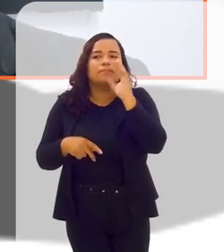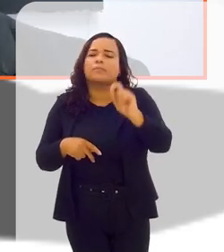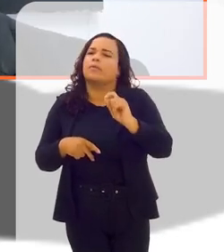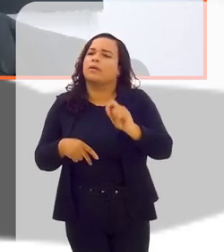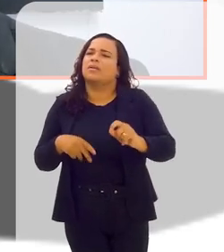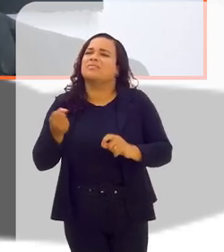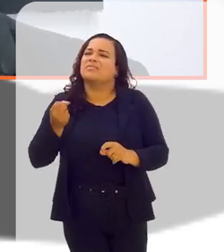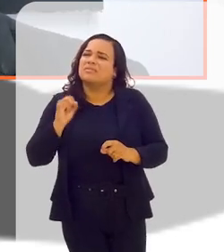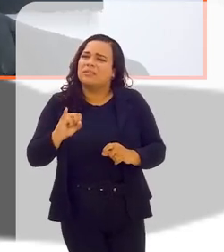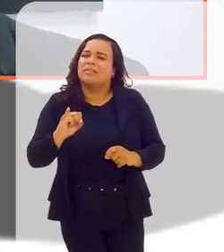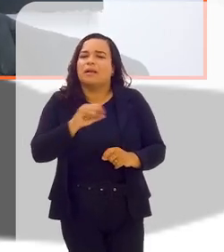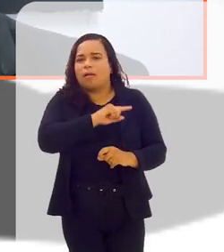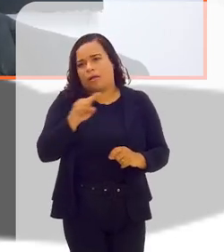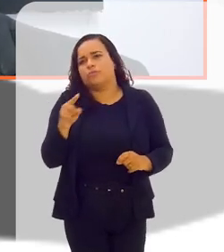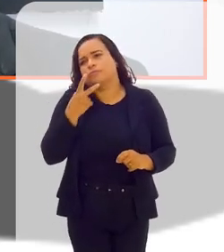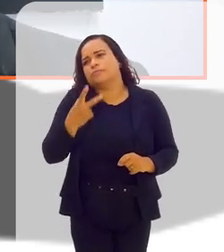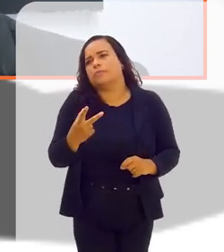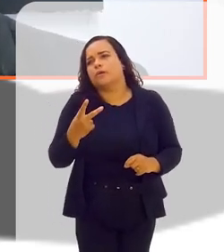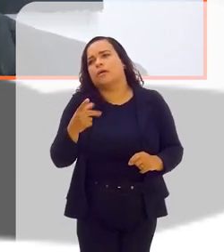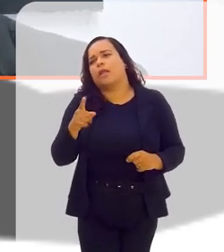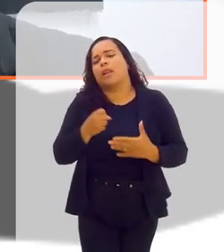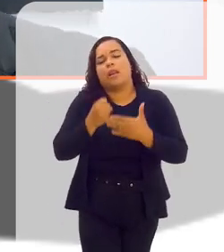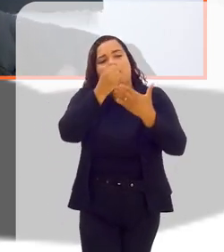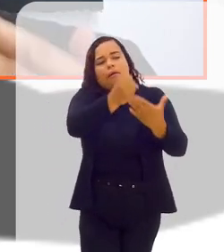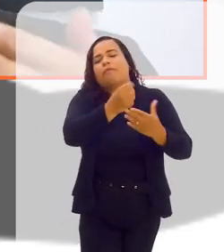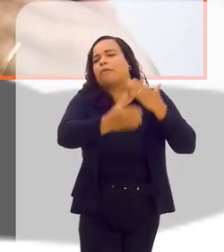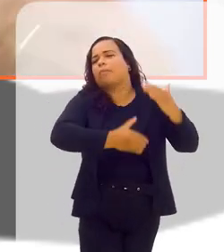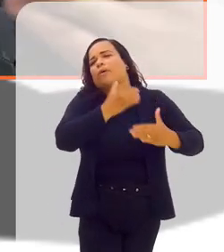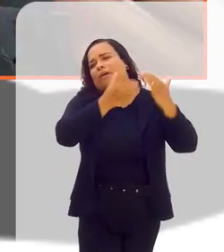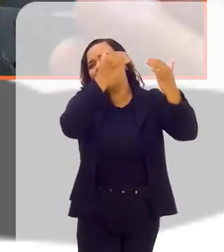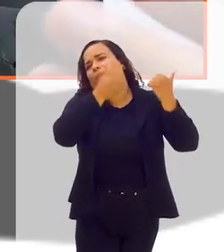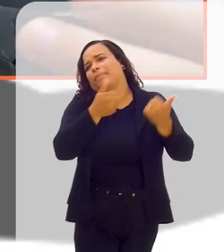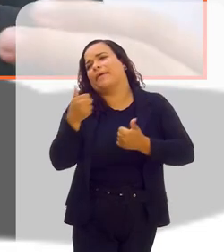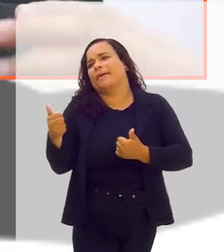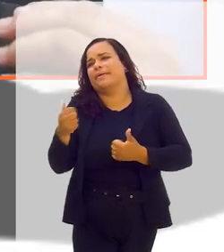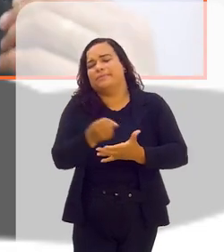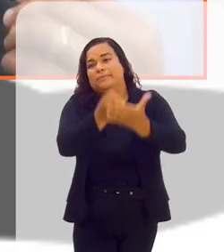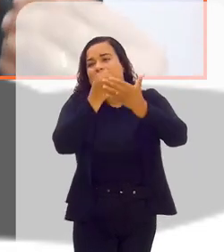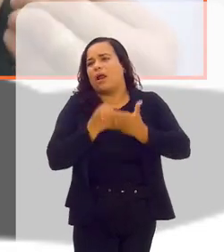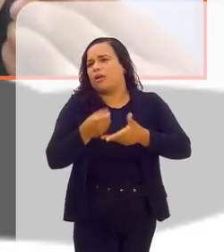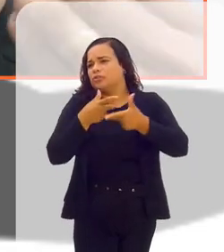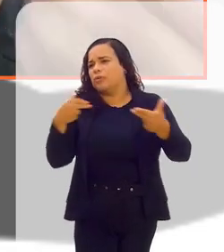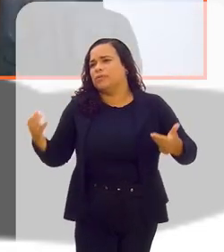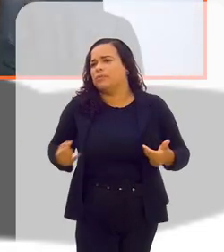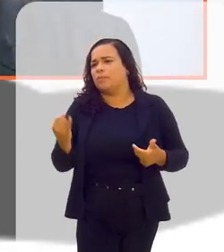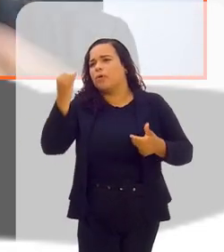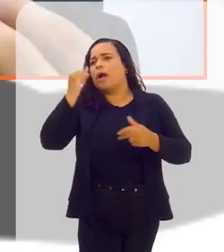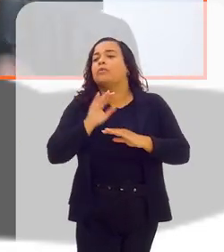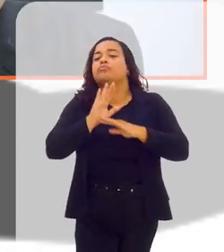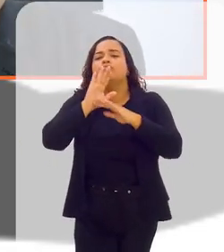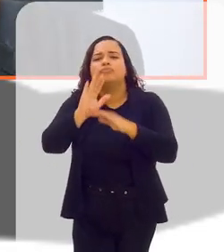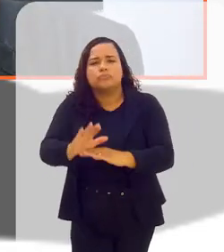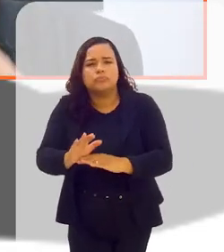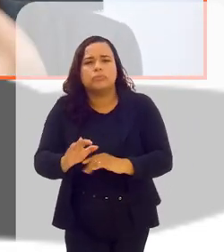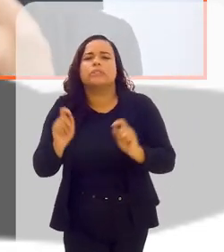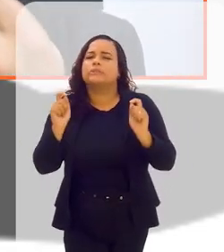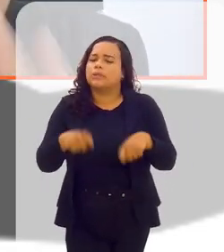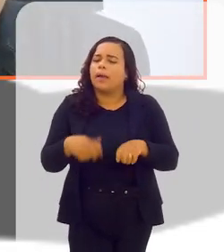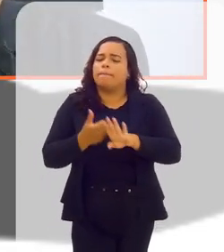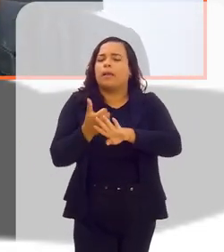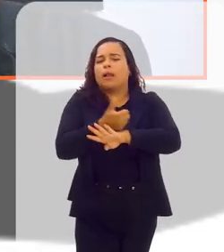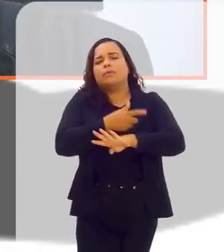É incrível quando eles chamam, né? Quando você leva o progresso, quando você traz algo que adianta,